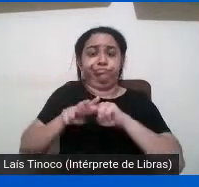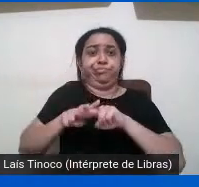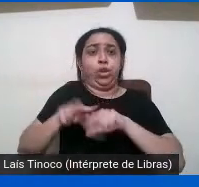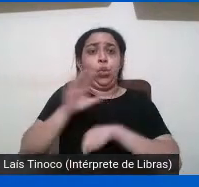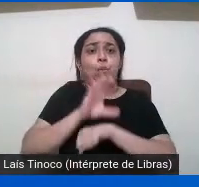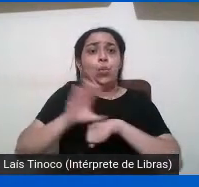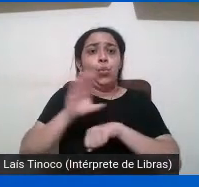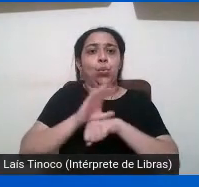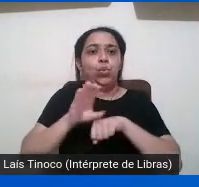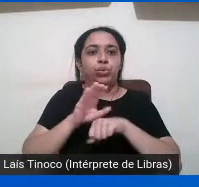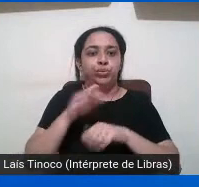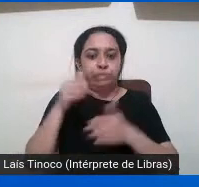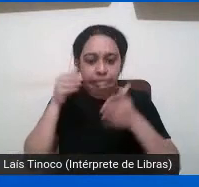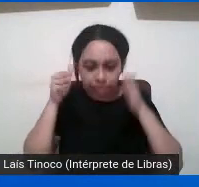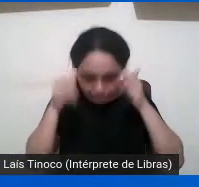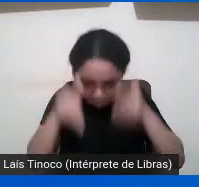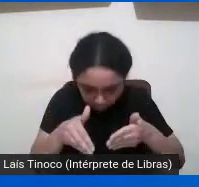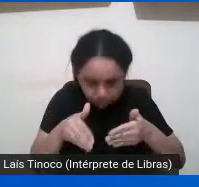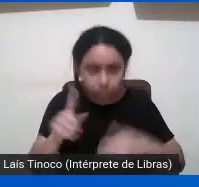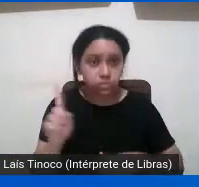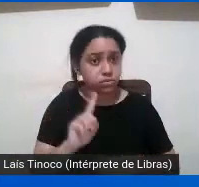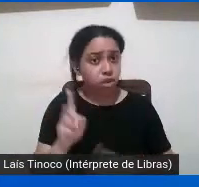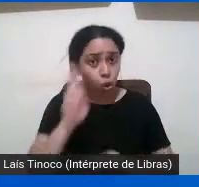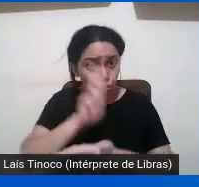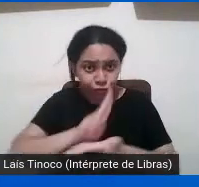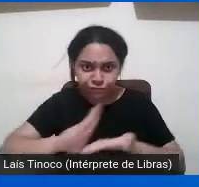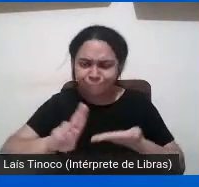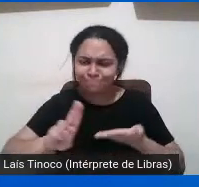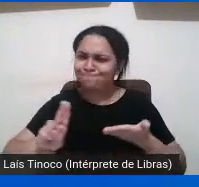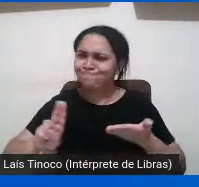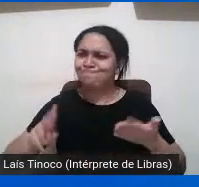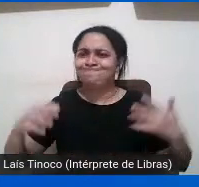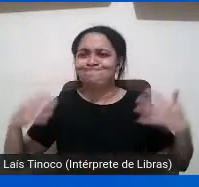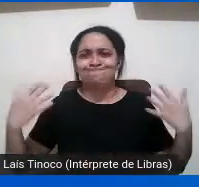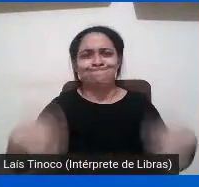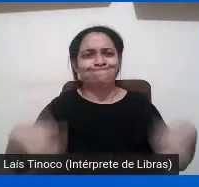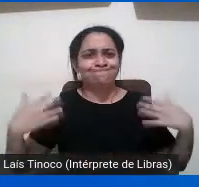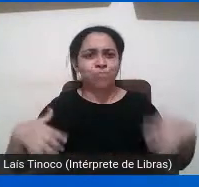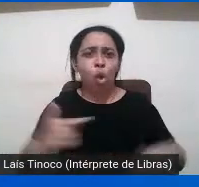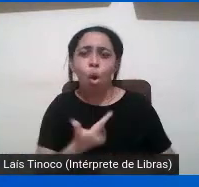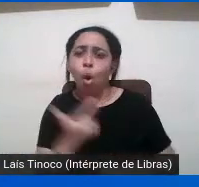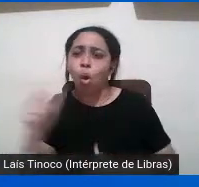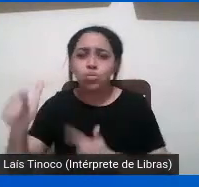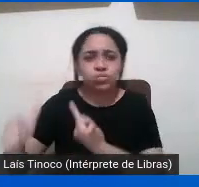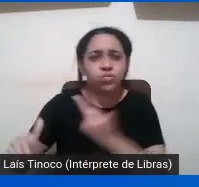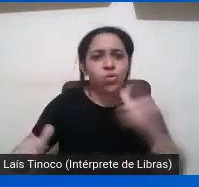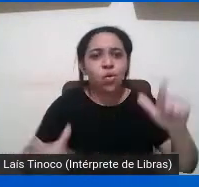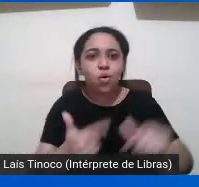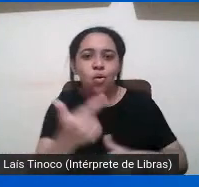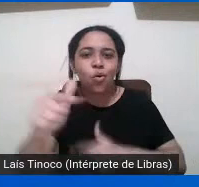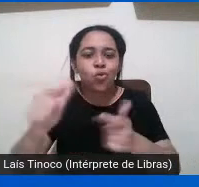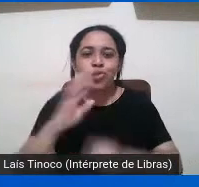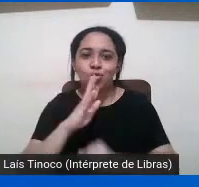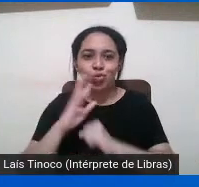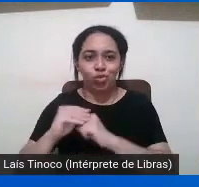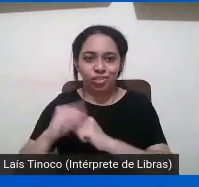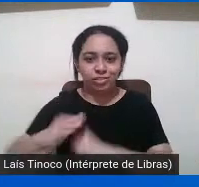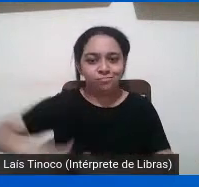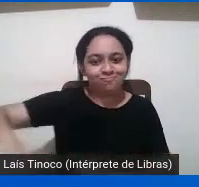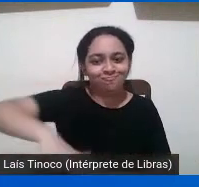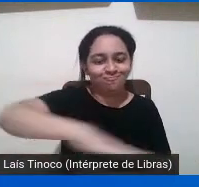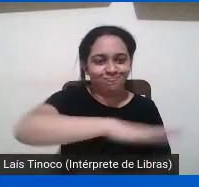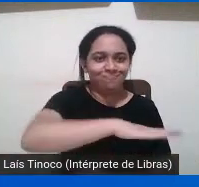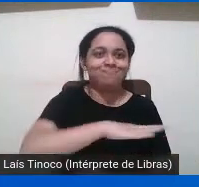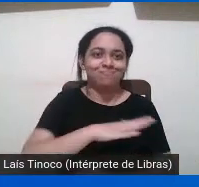está formado e a universidade tem toda uma possibilidade de agregar outros conhecimentos a formação desse aluno e praticamente